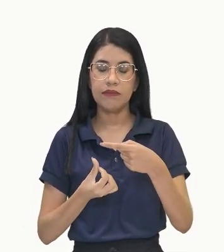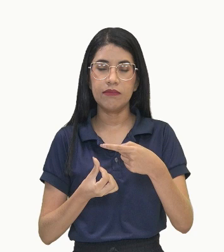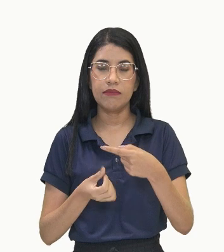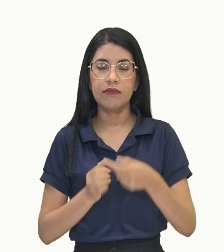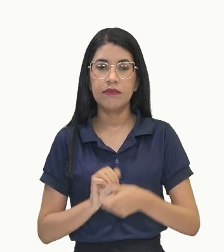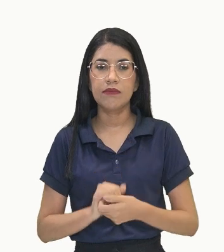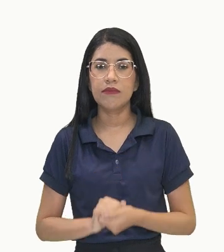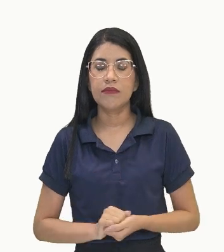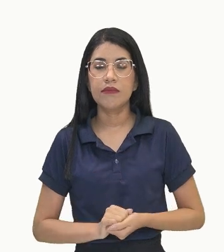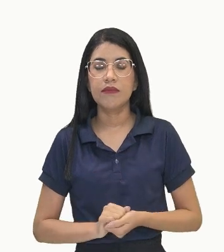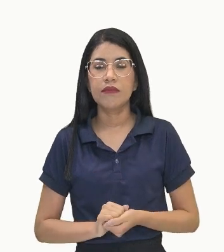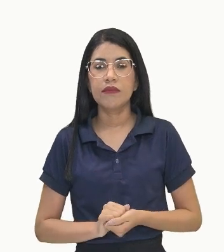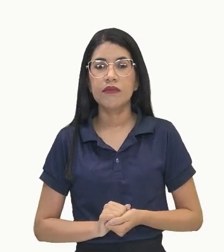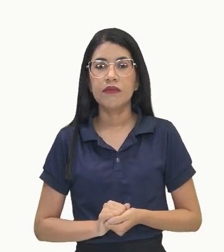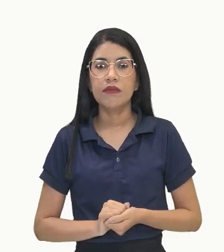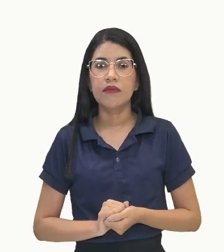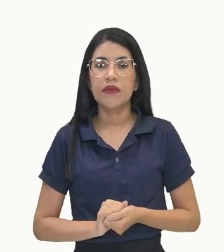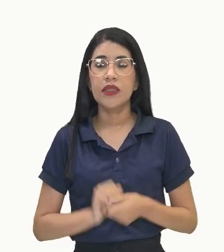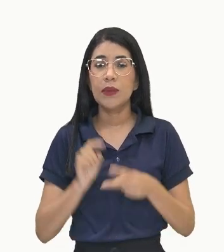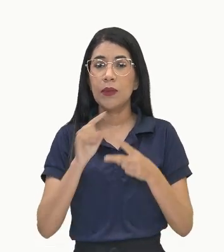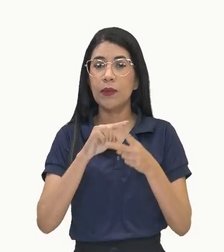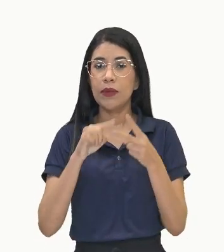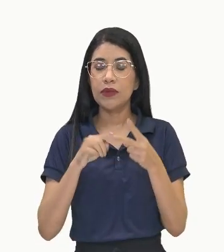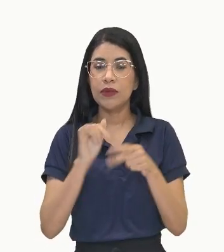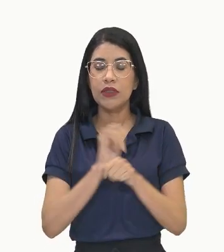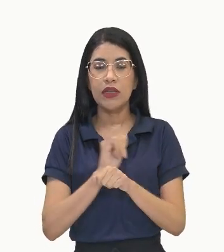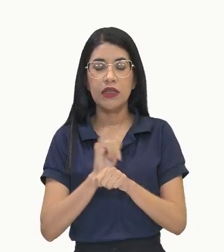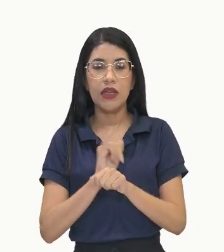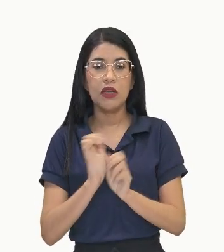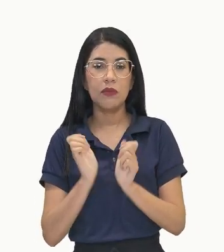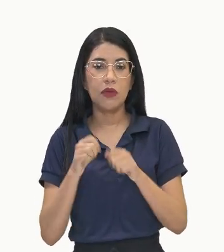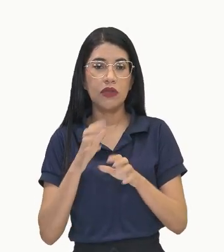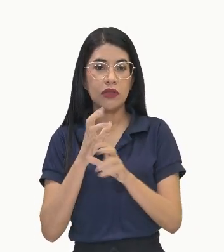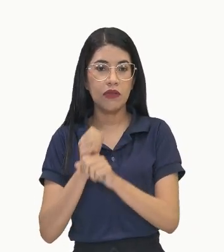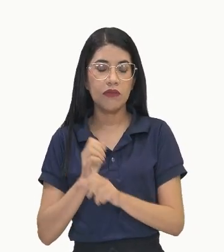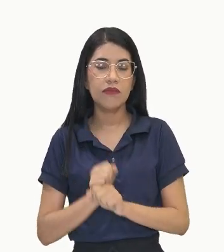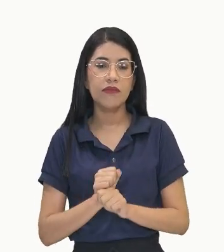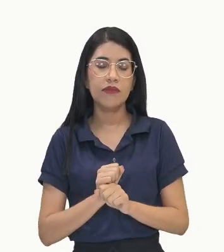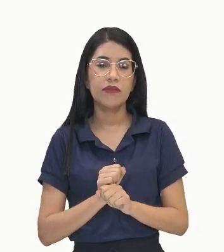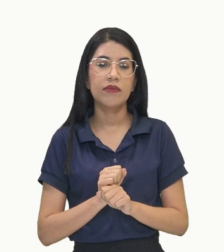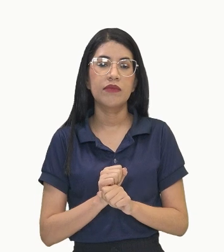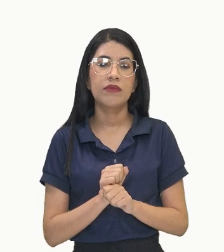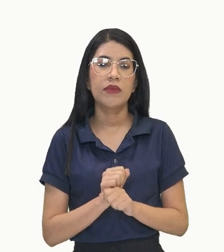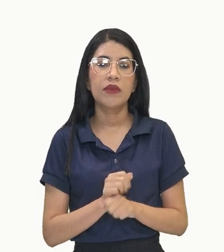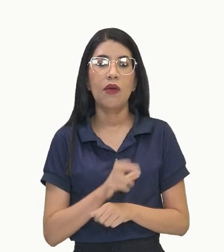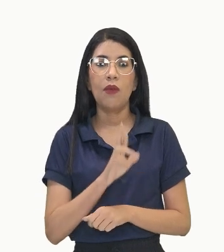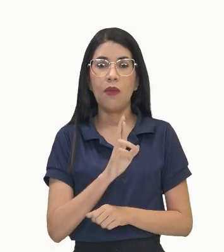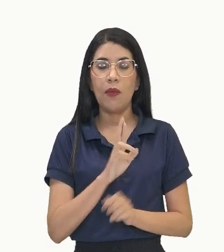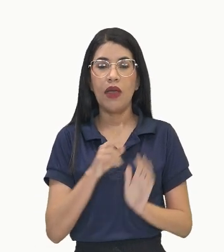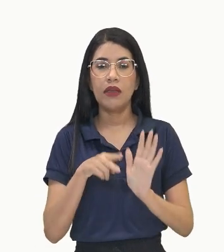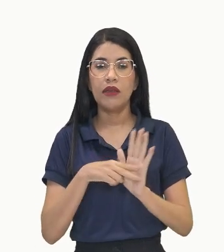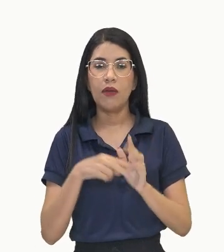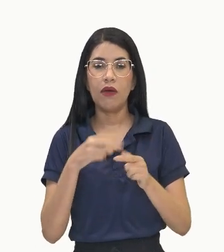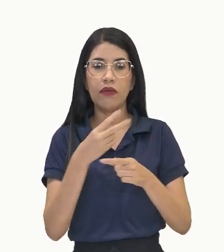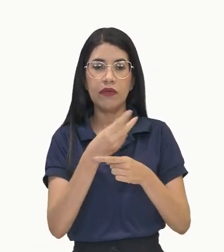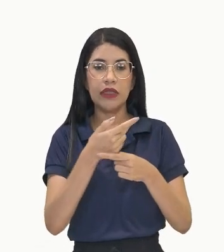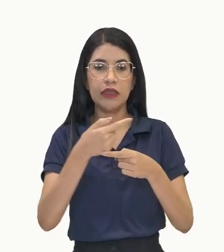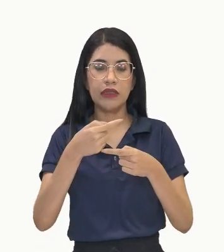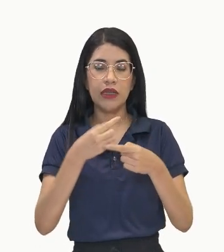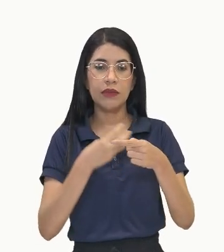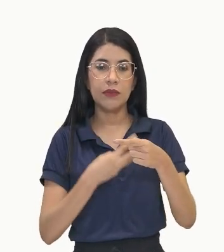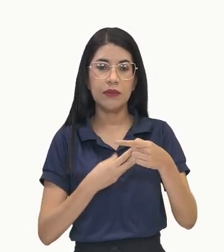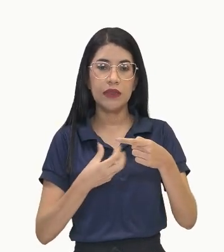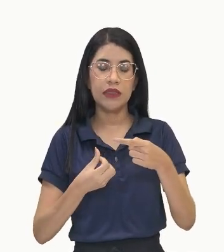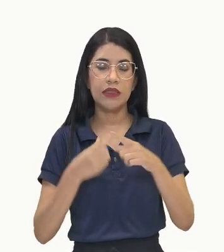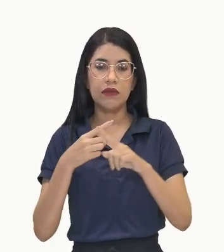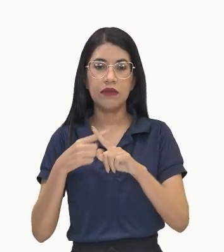36. Então, isso aqui é vezes 100, tá? Então,